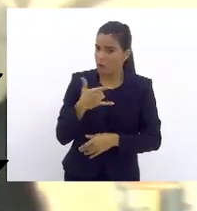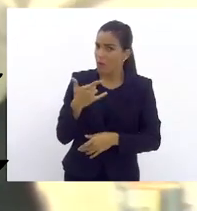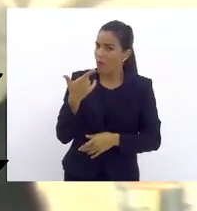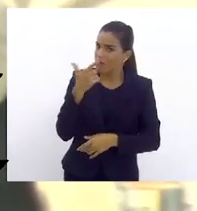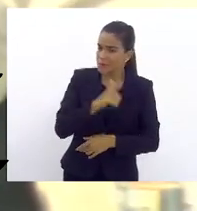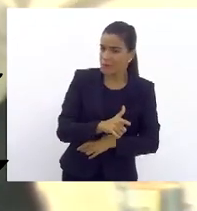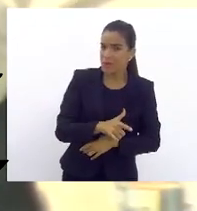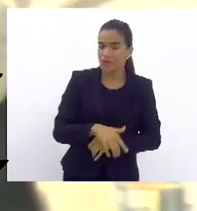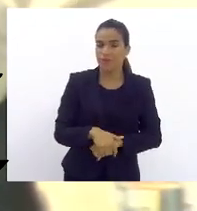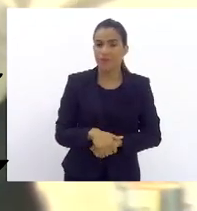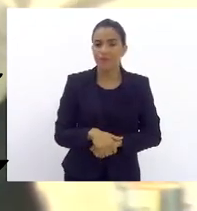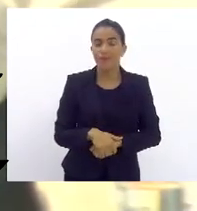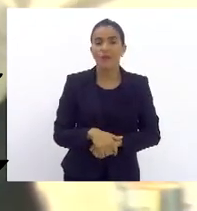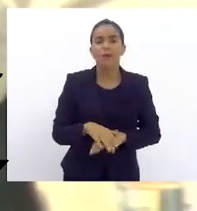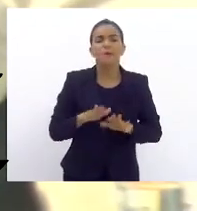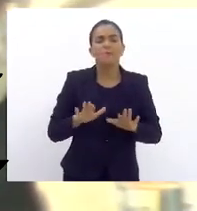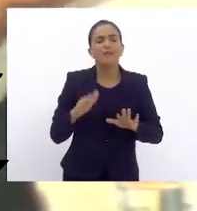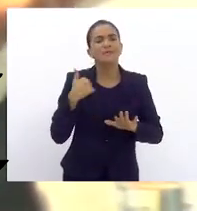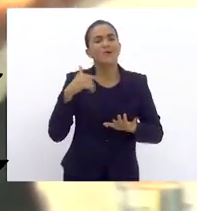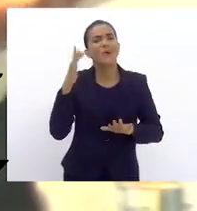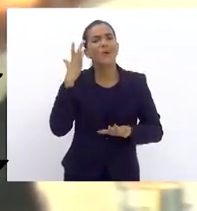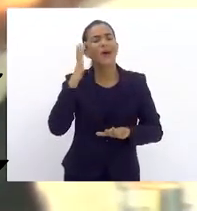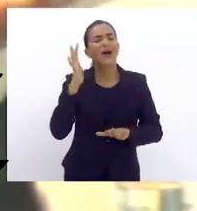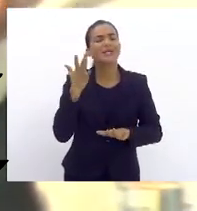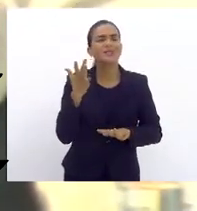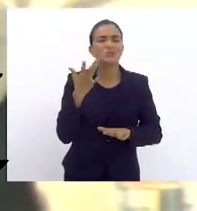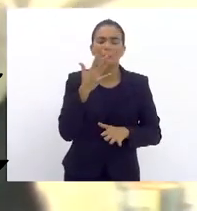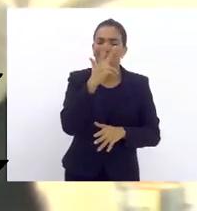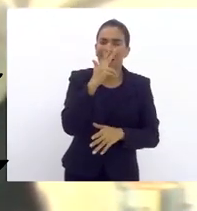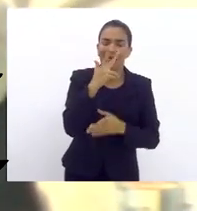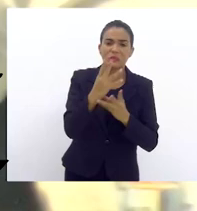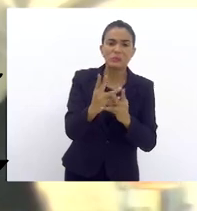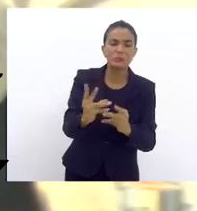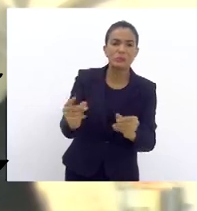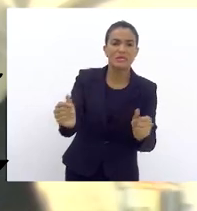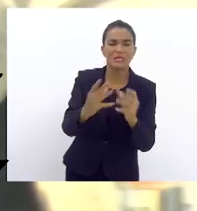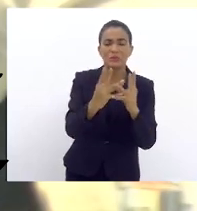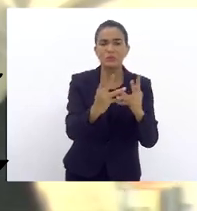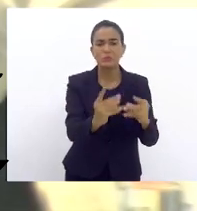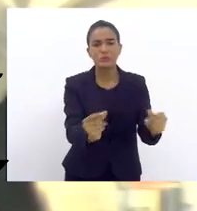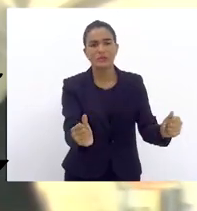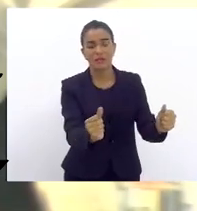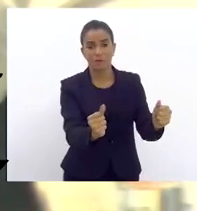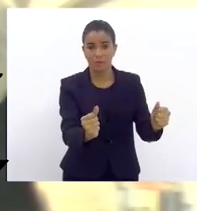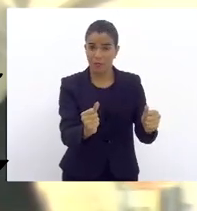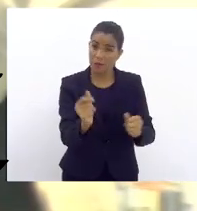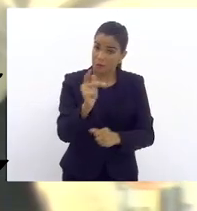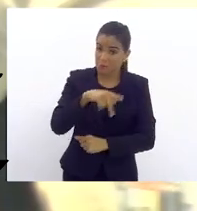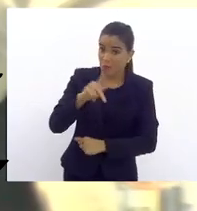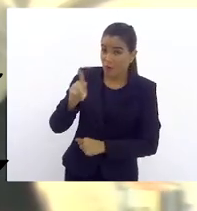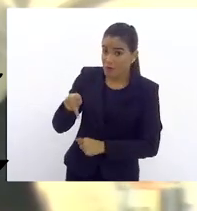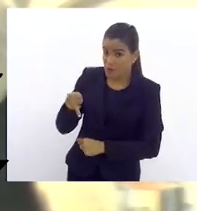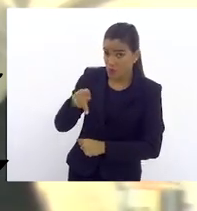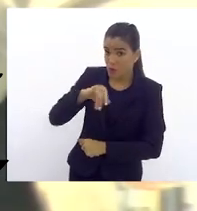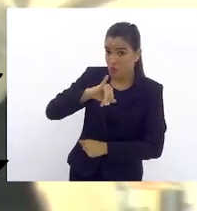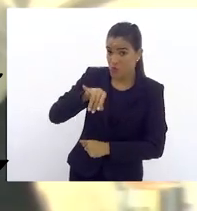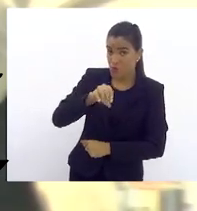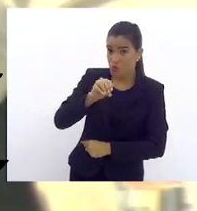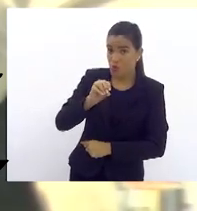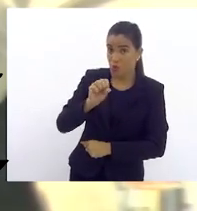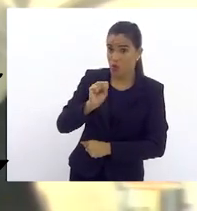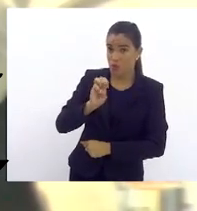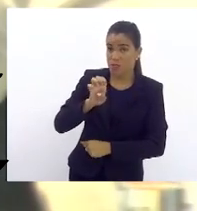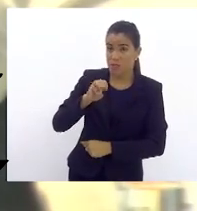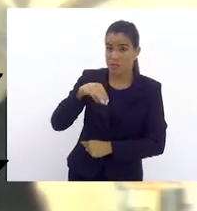agora eu tenho a impressão que isso perdeu um pouco de força então a gente podia Professor Josemar é